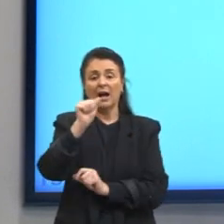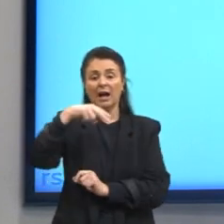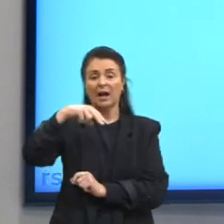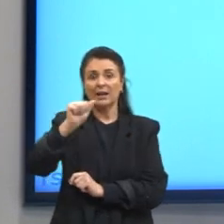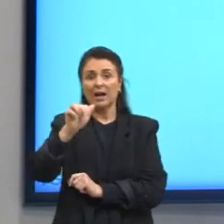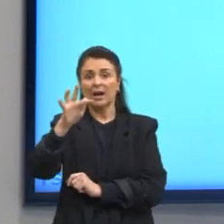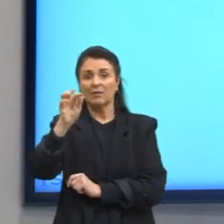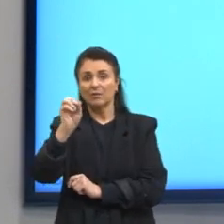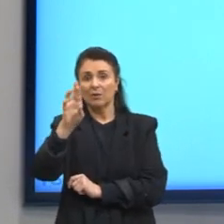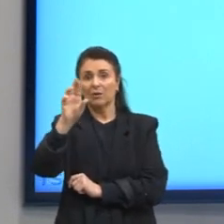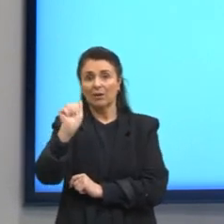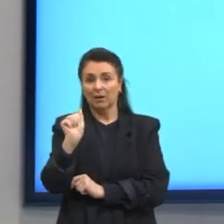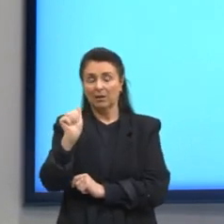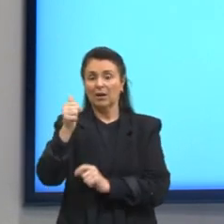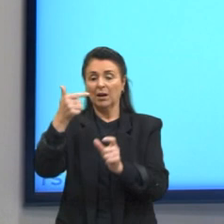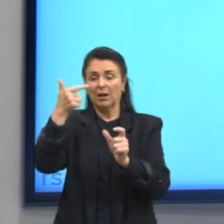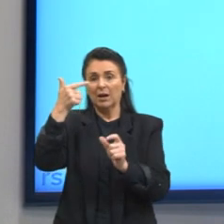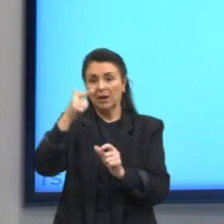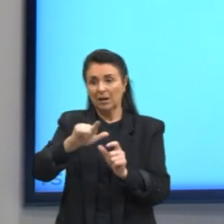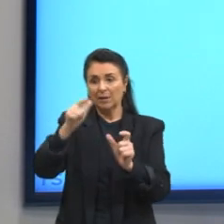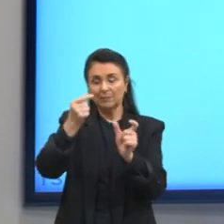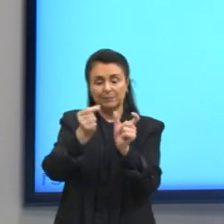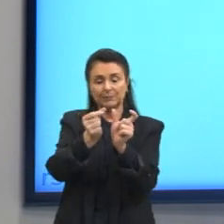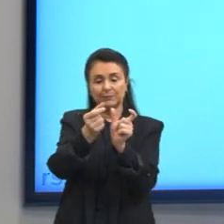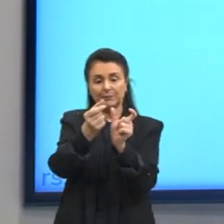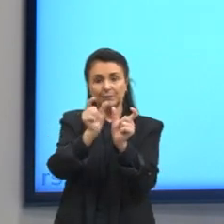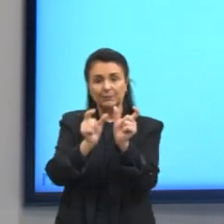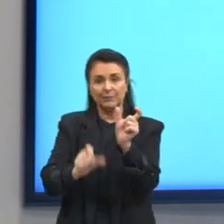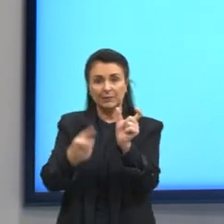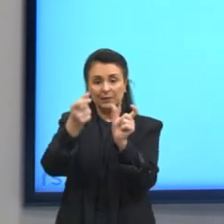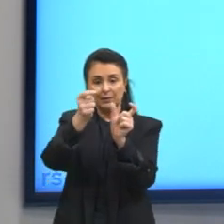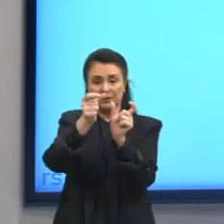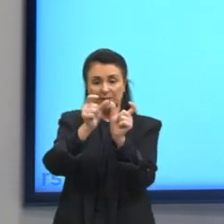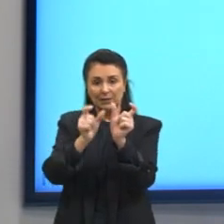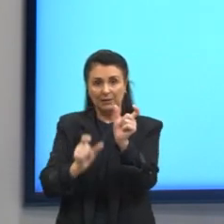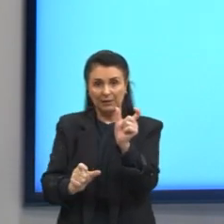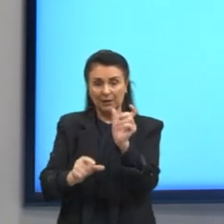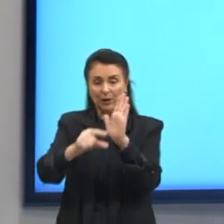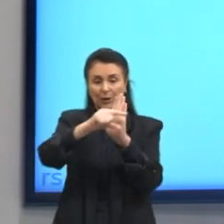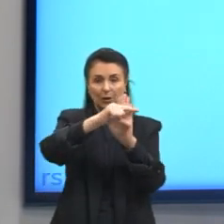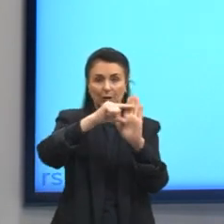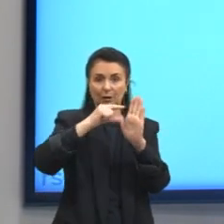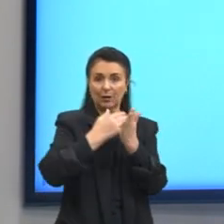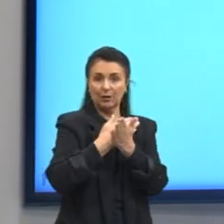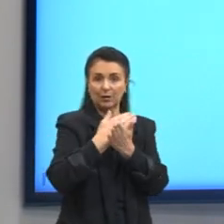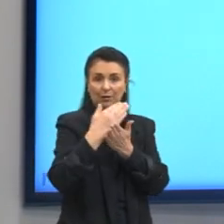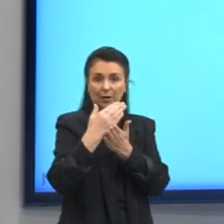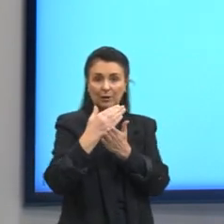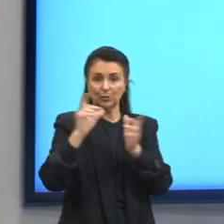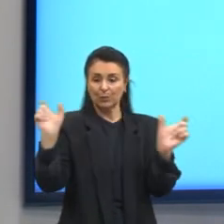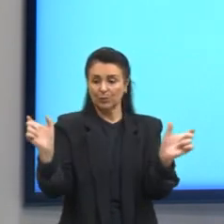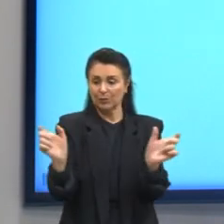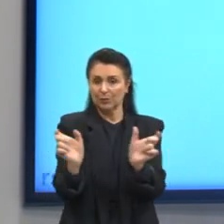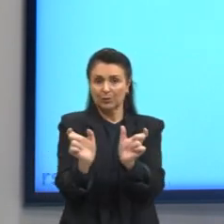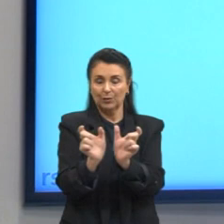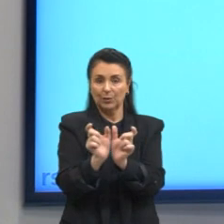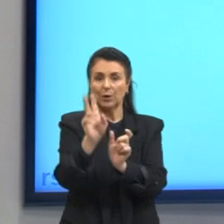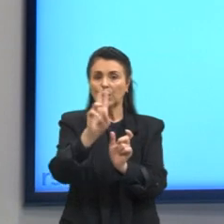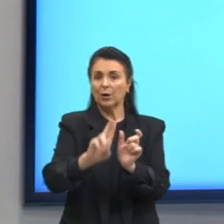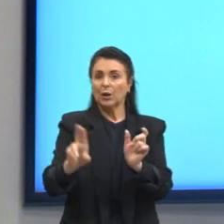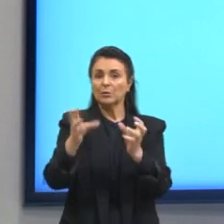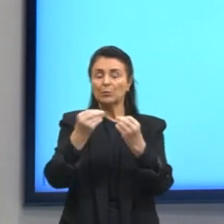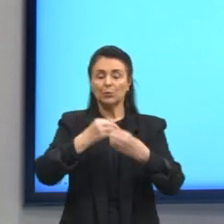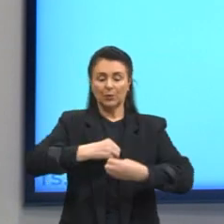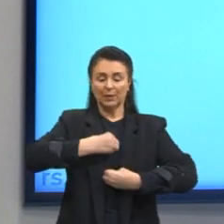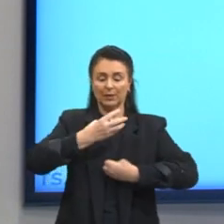caracterizada pela repetição de uma ou mais palavras no início dos versos orações ou períodos e ela é utilizada muito